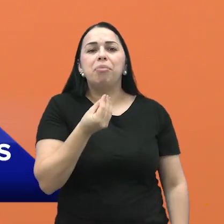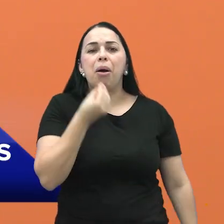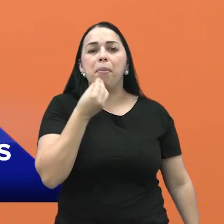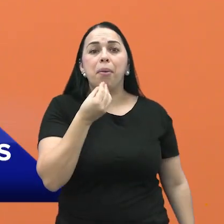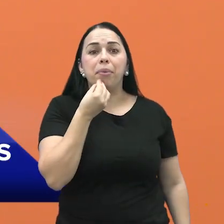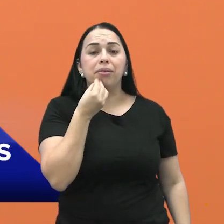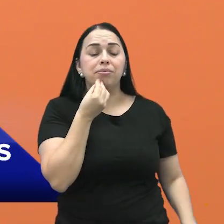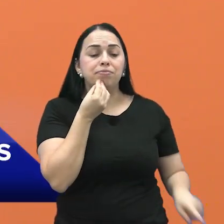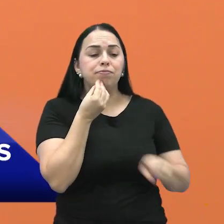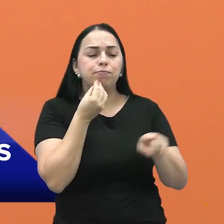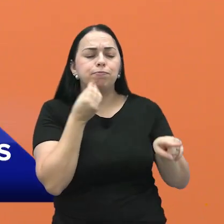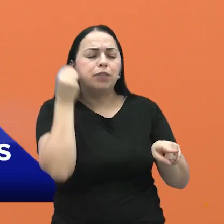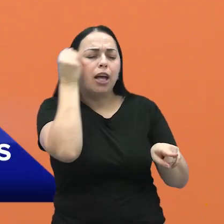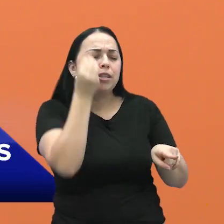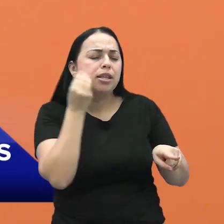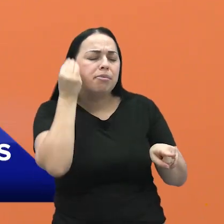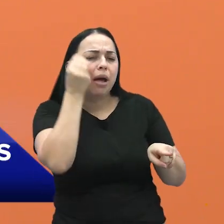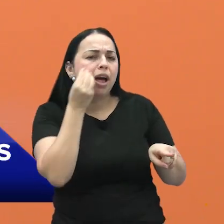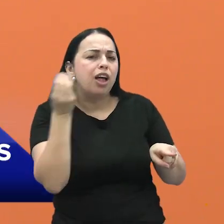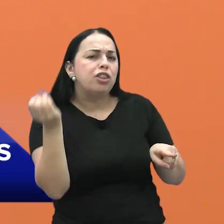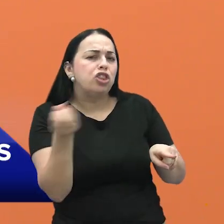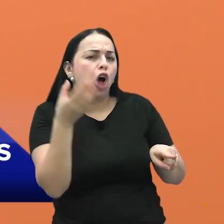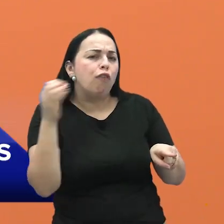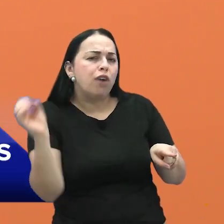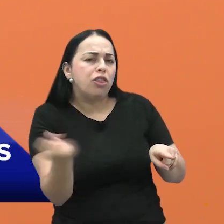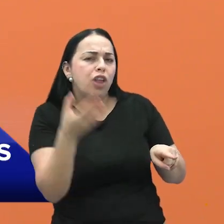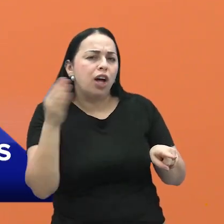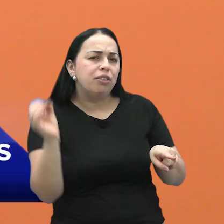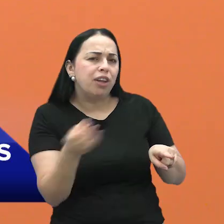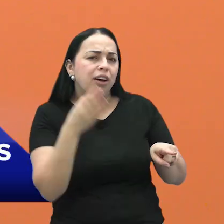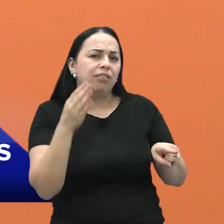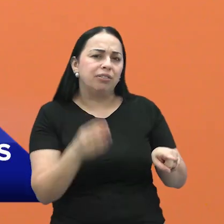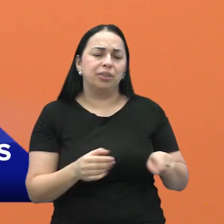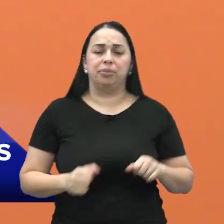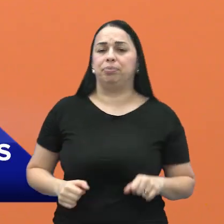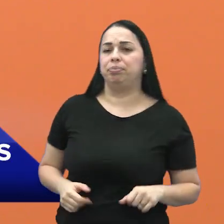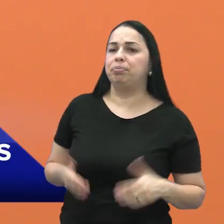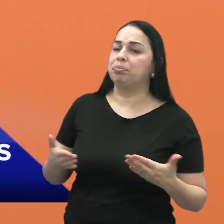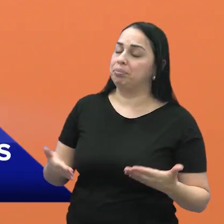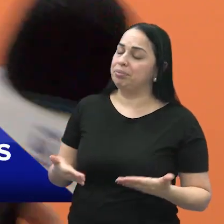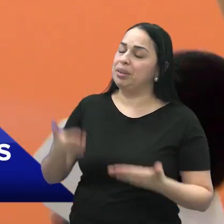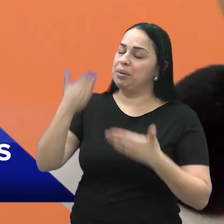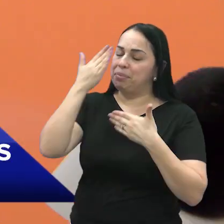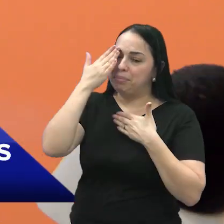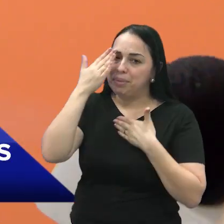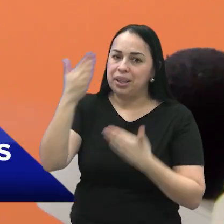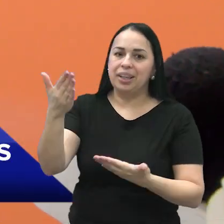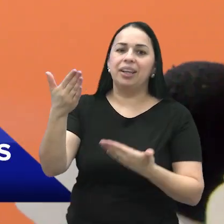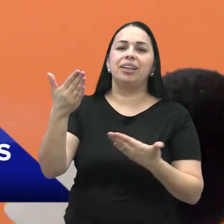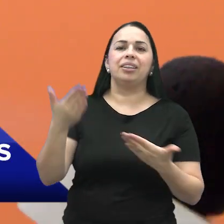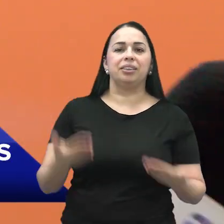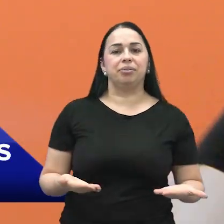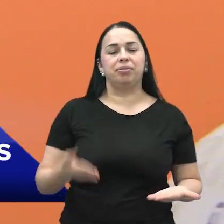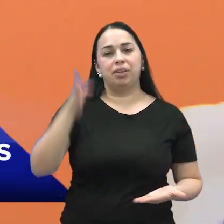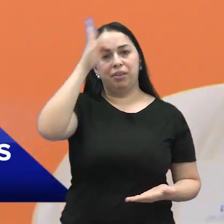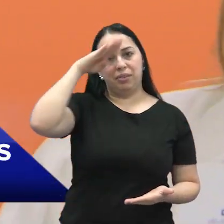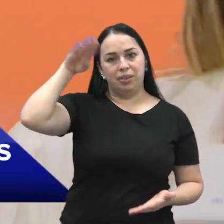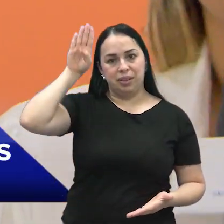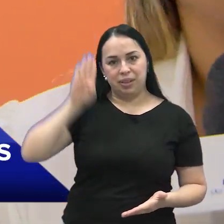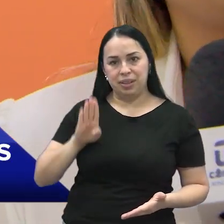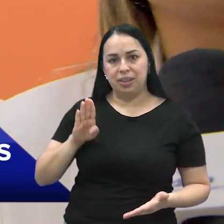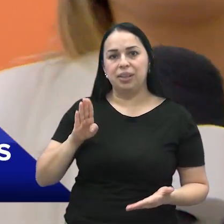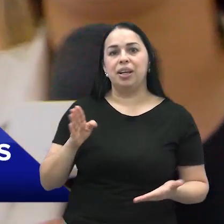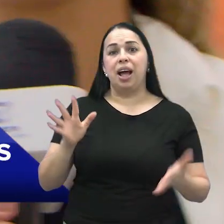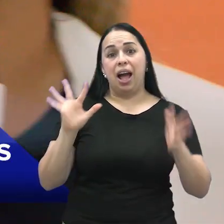uma oportunidade para que elas vivenciem experiências diferentes da sala de aula. É isso, Suelen, muito obrigada.